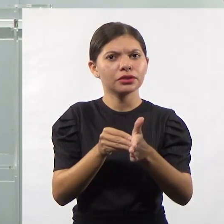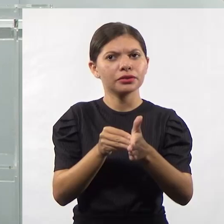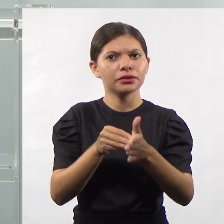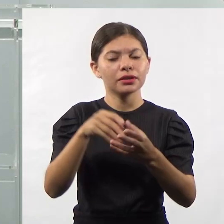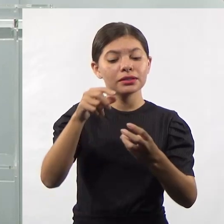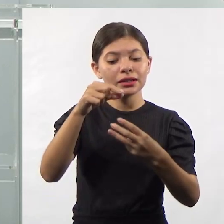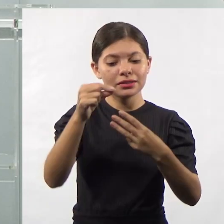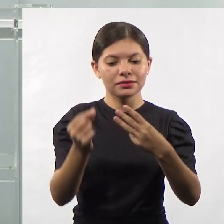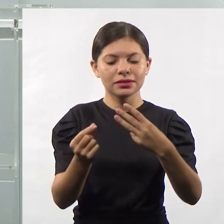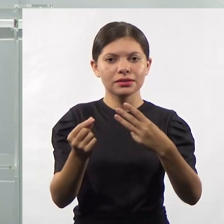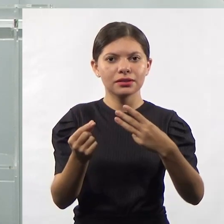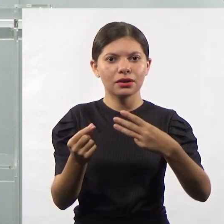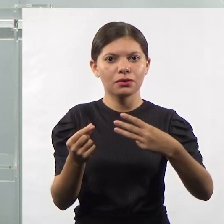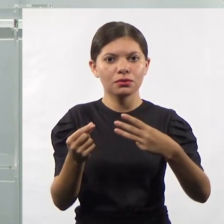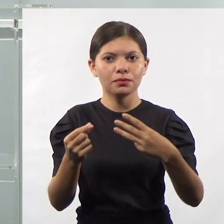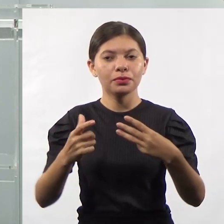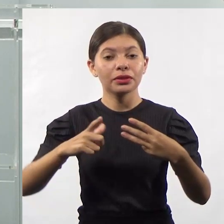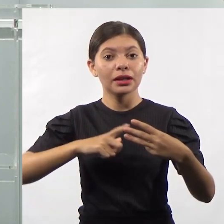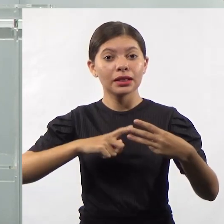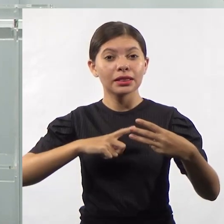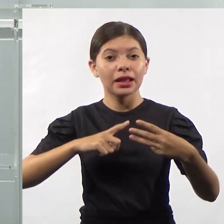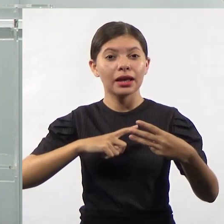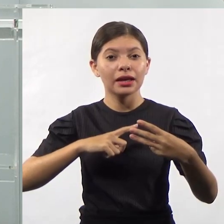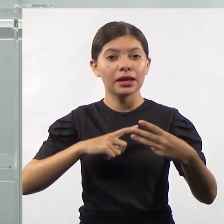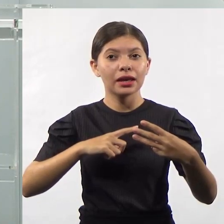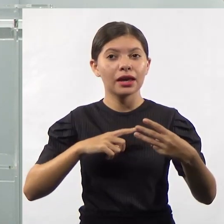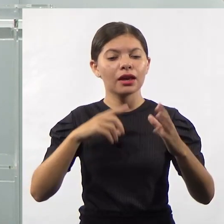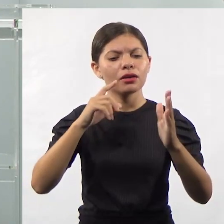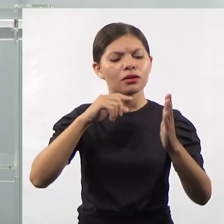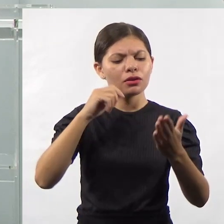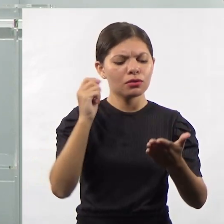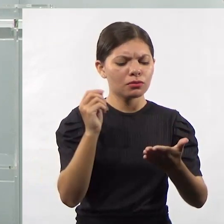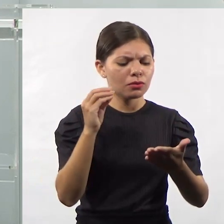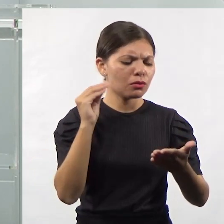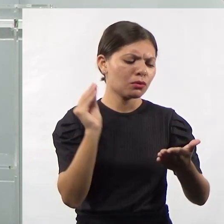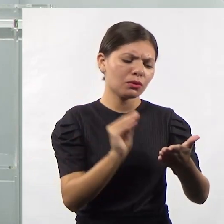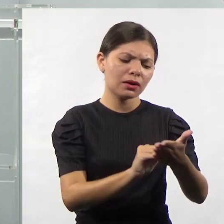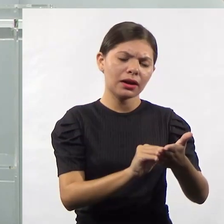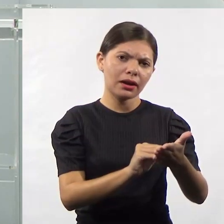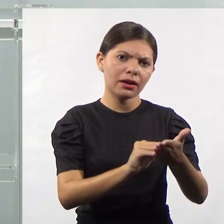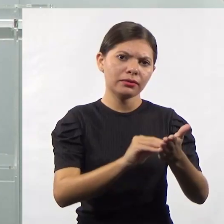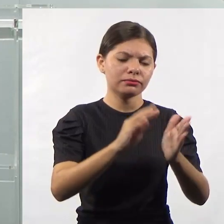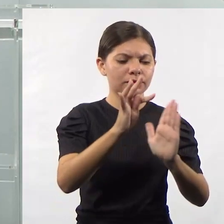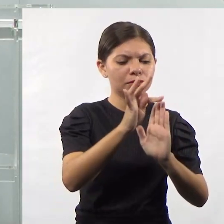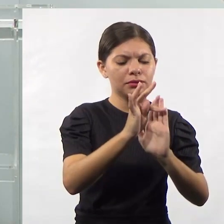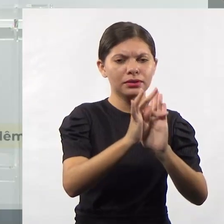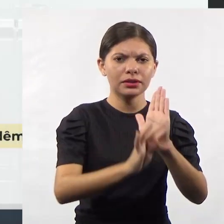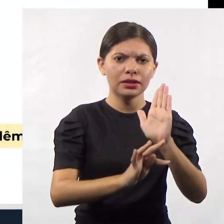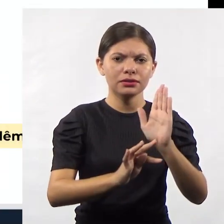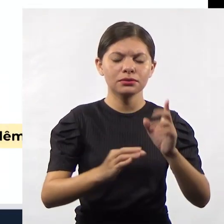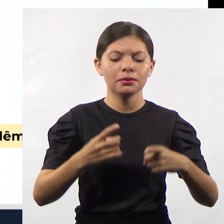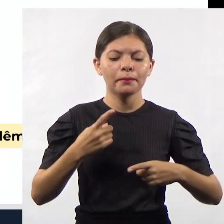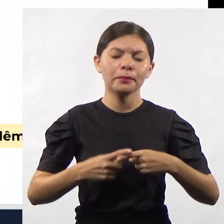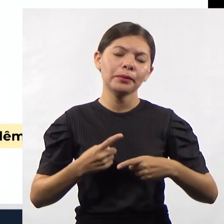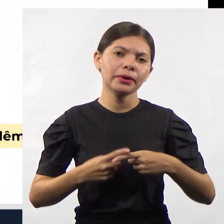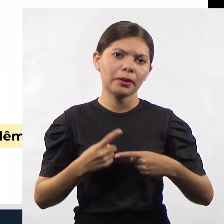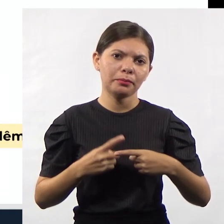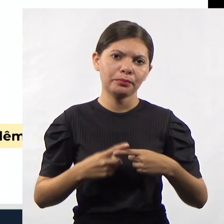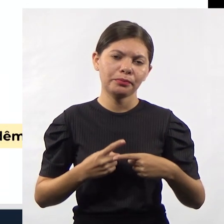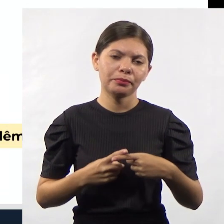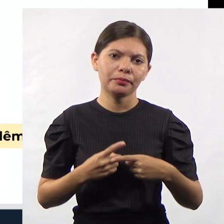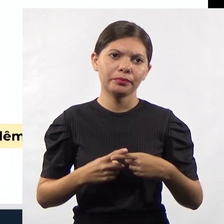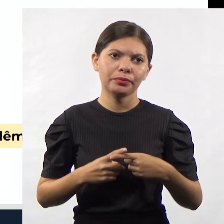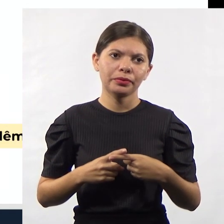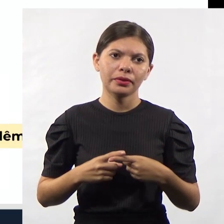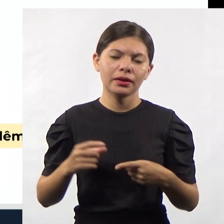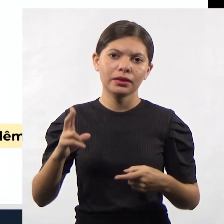fazer essa classificação, você tem que dizer por que a pesquisa está usando cada uma dessas, ok? E aí a gente volta aqui